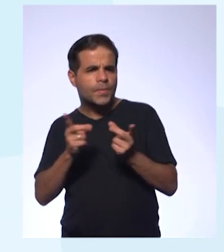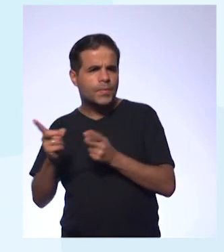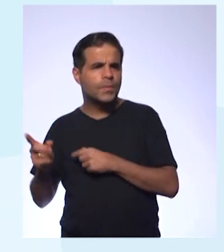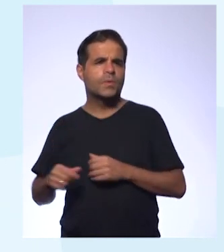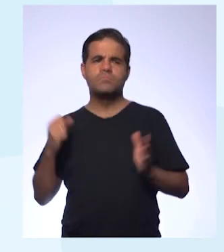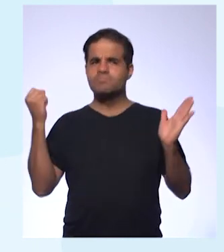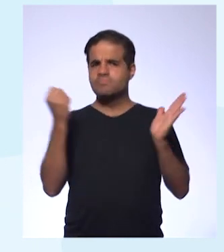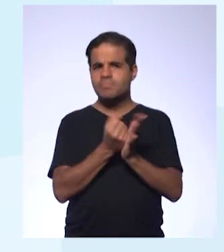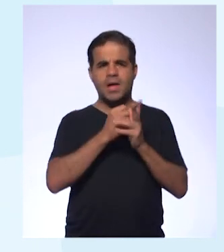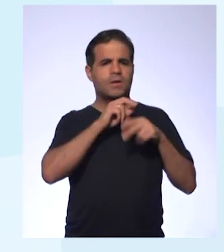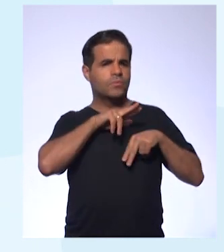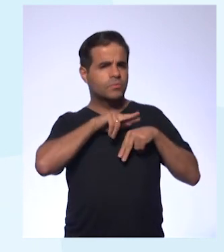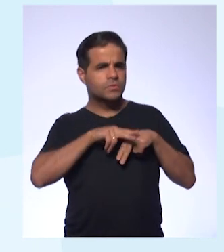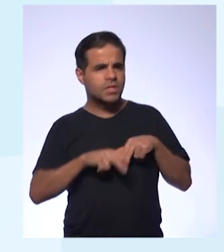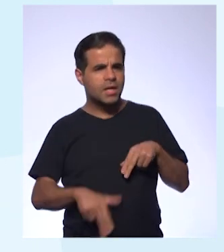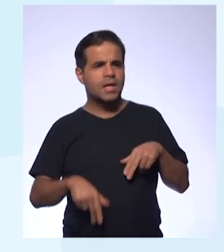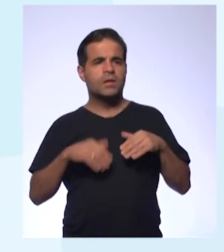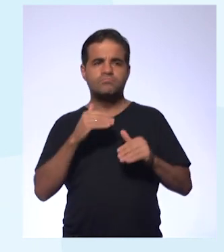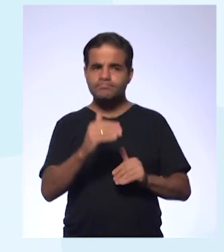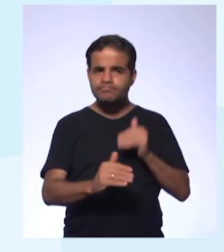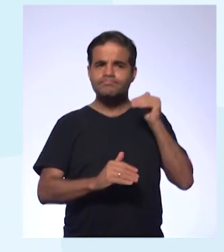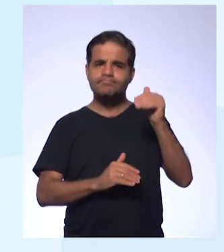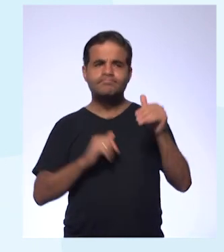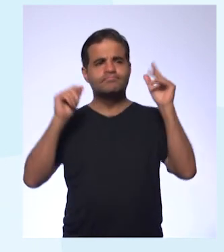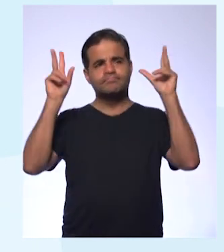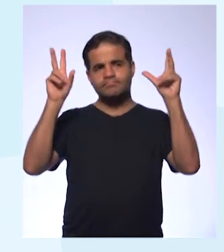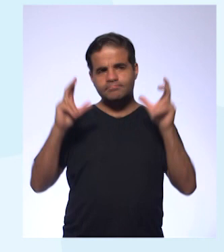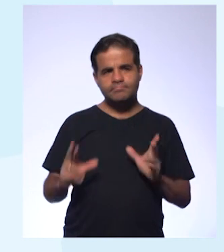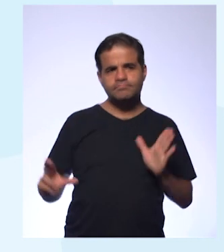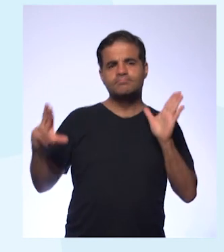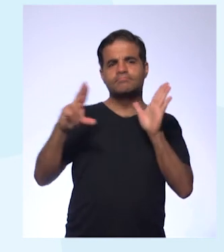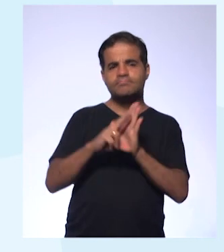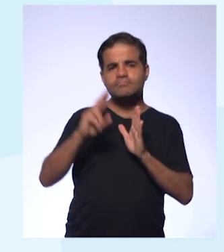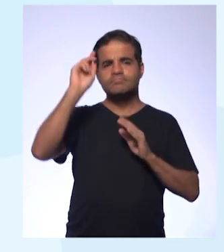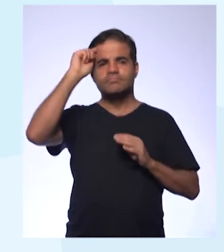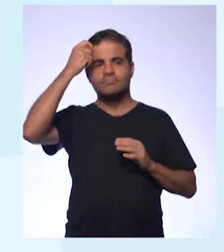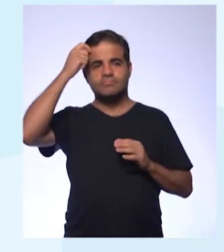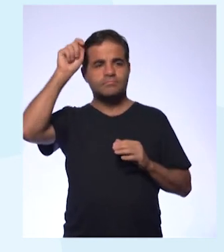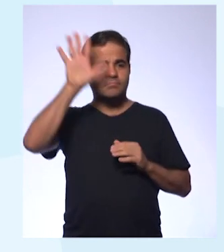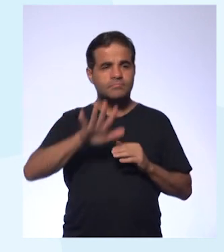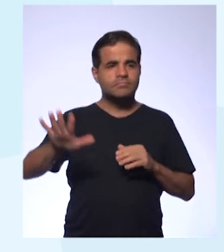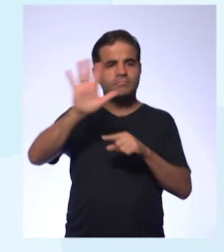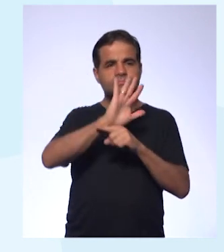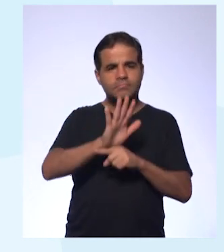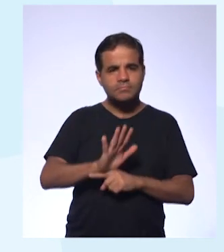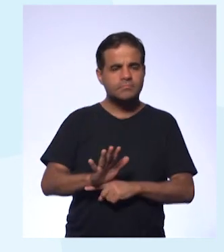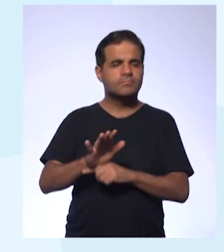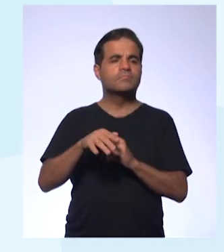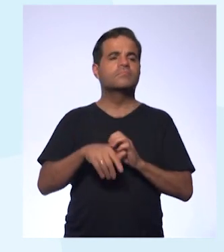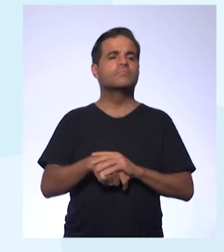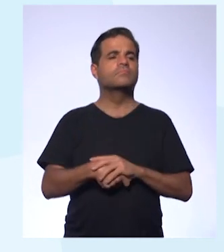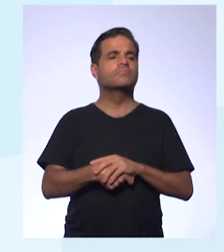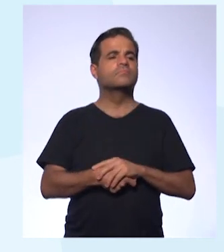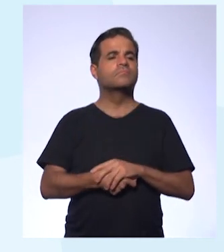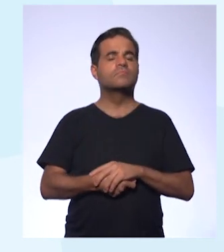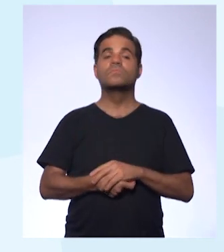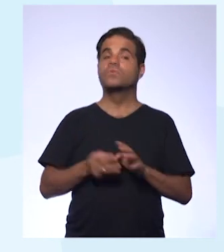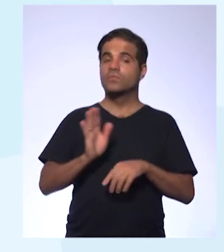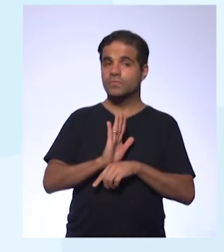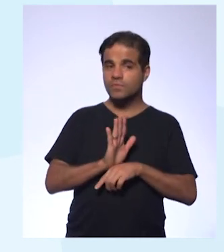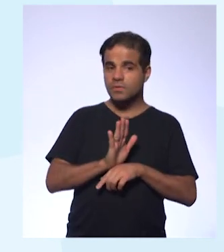gênero. Um grande avanço na questão da representatividade negra nas telas de cinema. O filme da Marvel